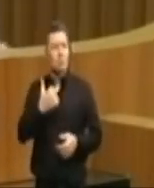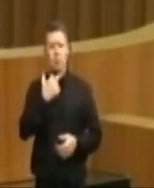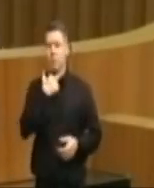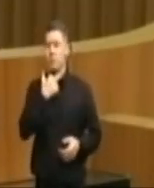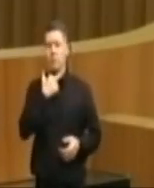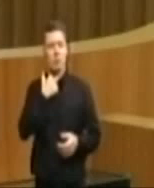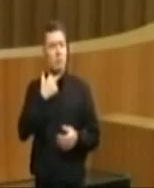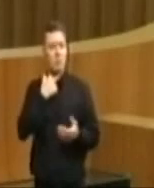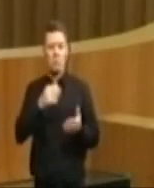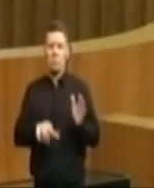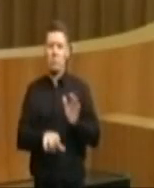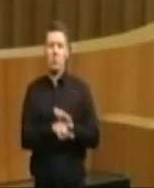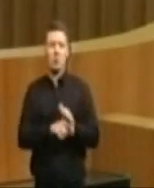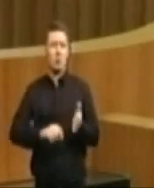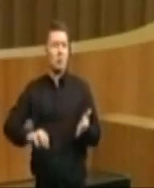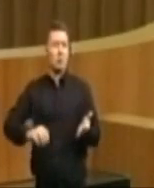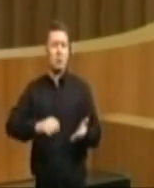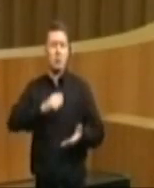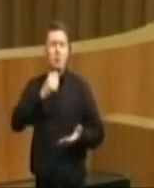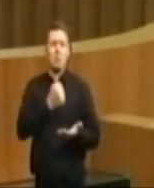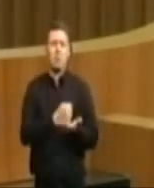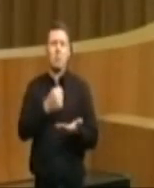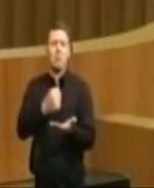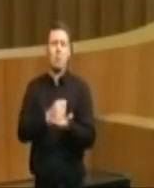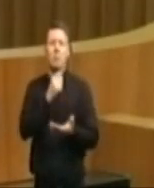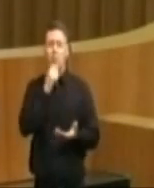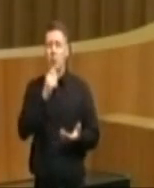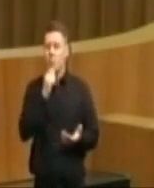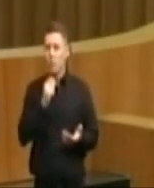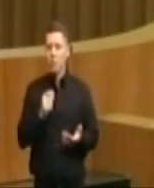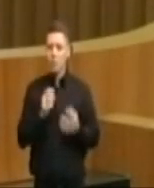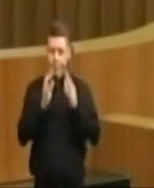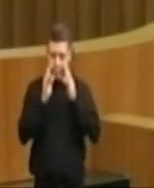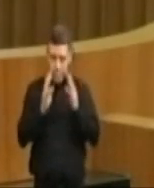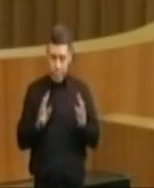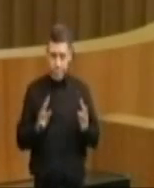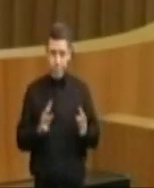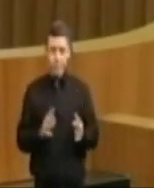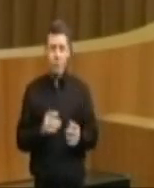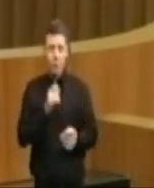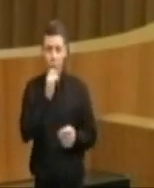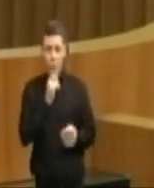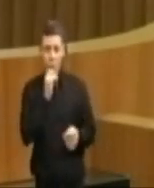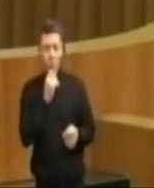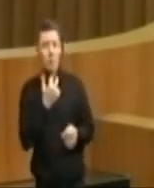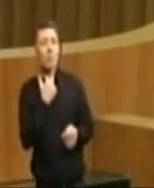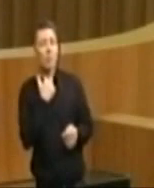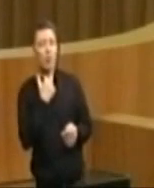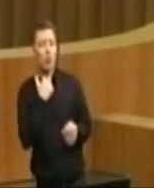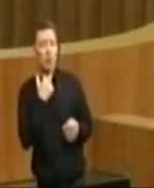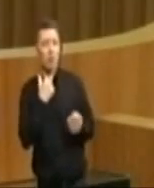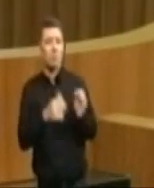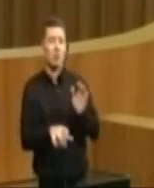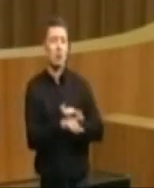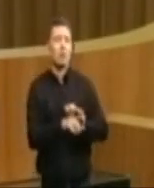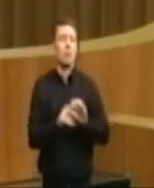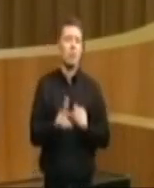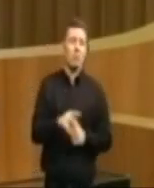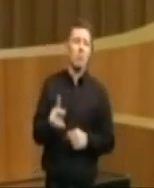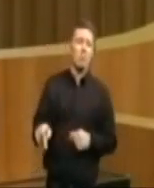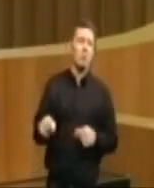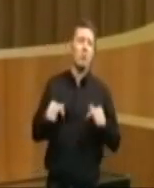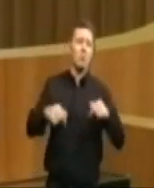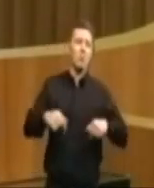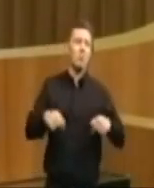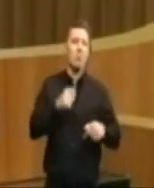aqui, vereador Sandro Pimentel, líder Ranieri Barbosa. Ouça bem o que eu estou dizendo. Nós não podemos legalizar que os professores do município de